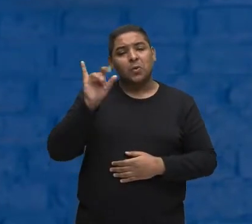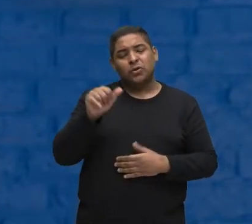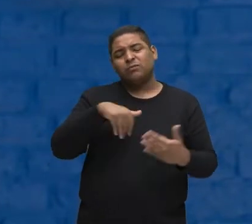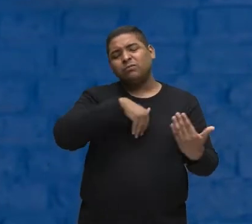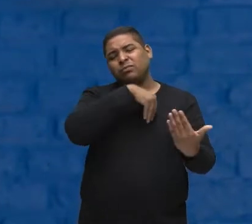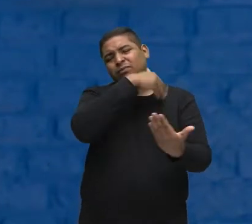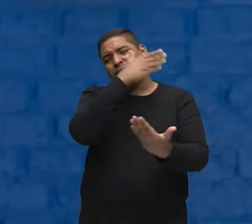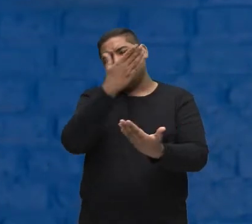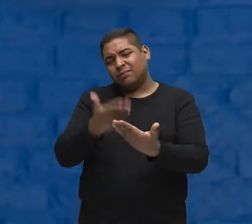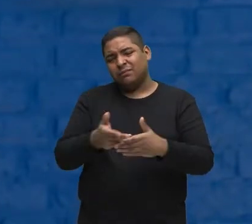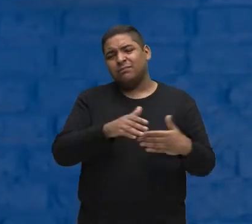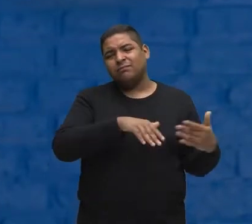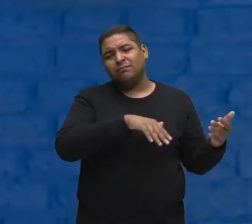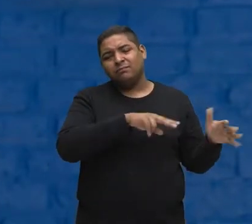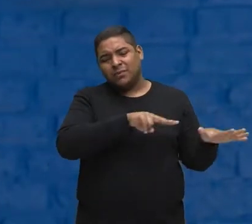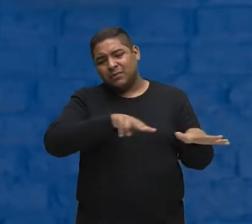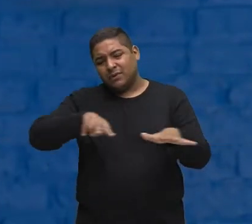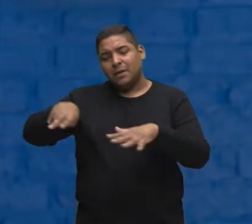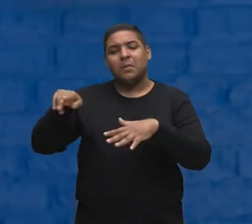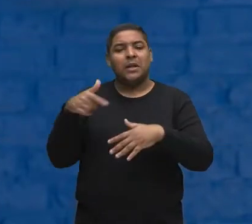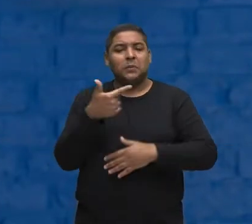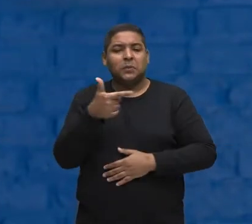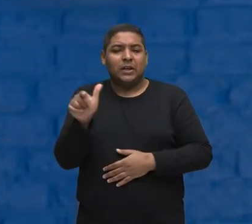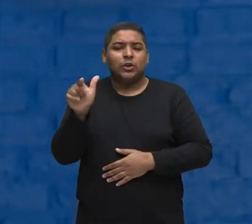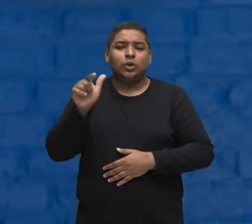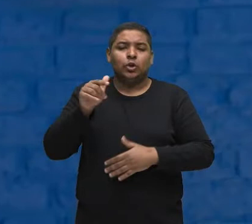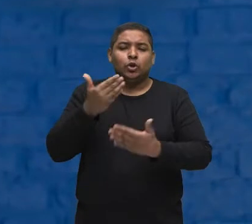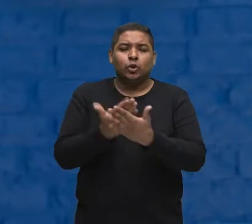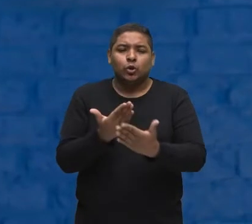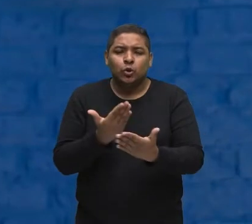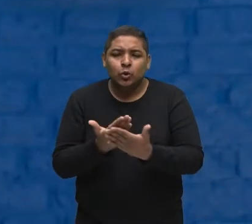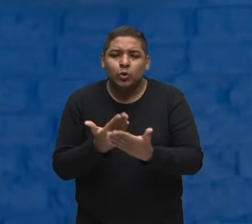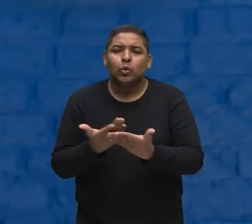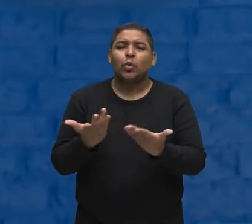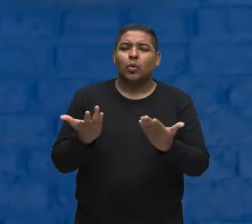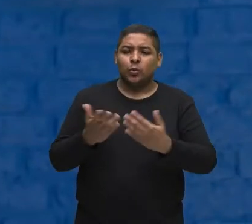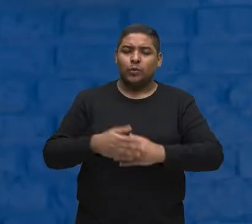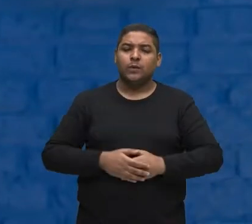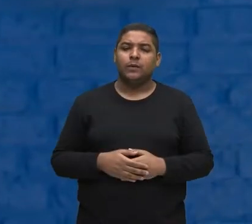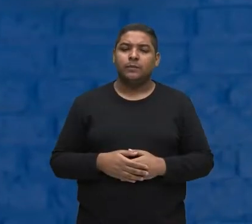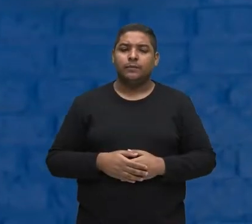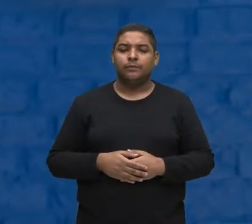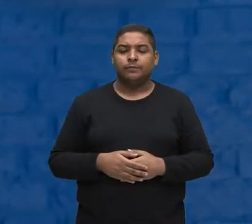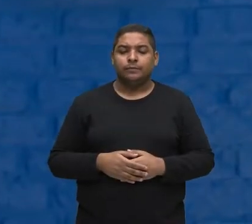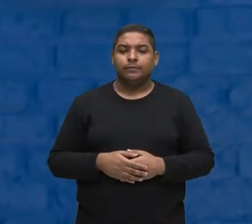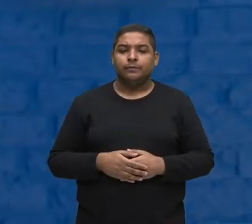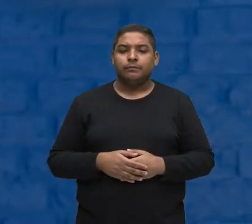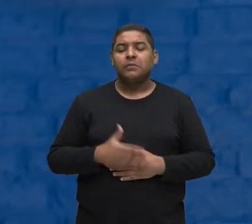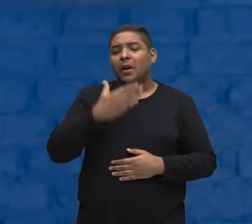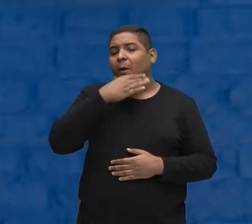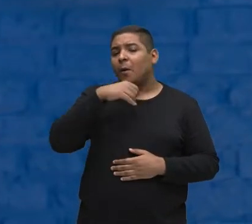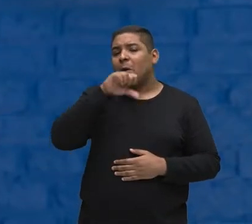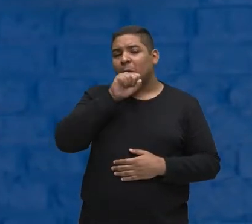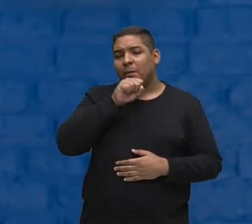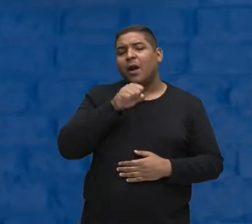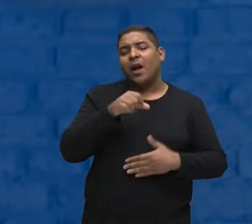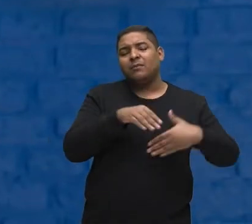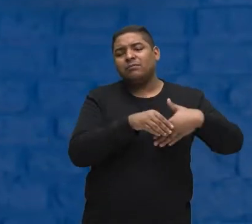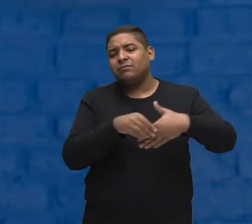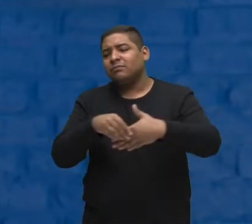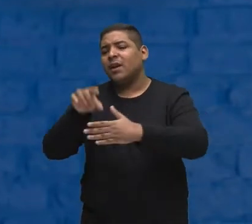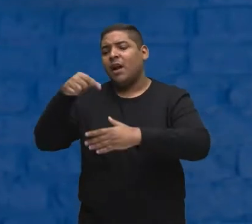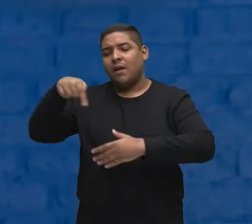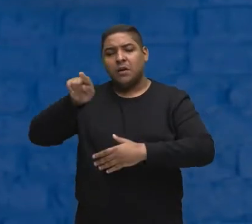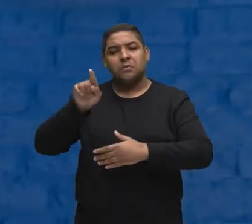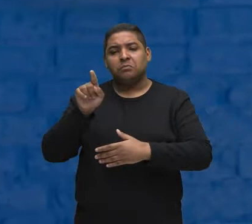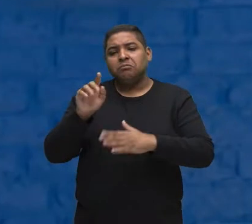mais estudando e vai para a escola. Por quê? Porque alguém precisa levar. Provavelmente pode ter sido esse pai que levou o Ricardo. Mas